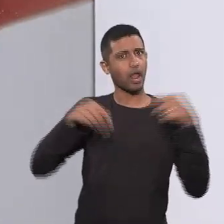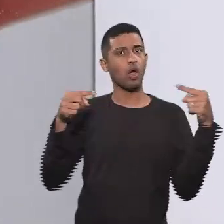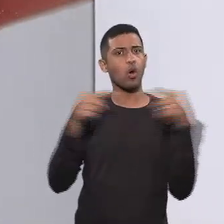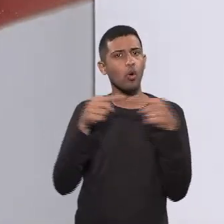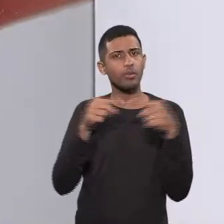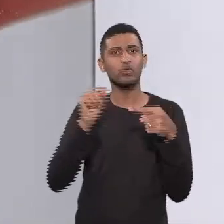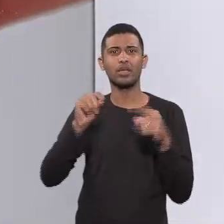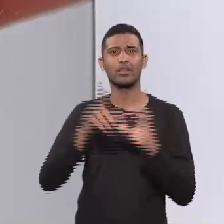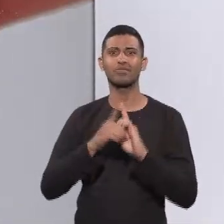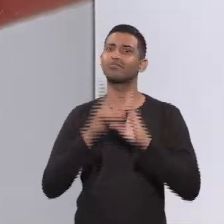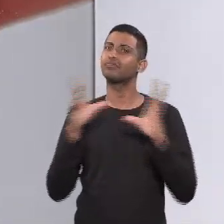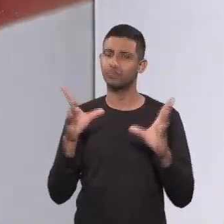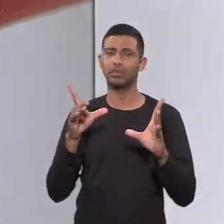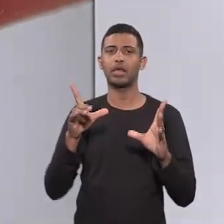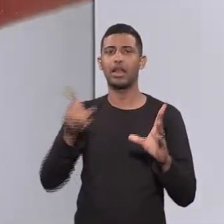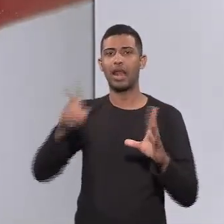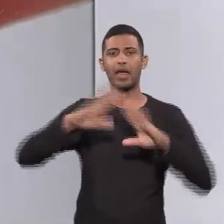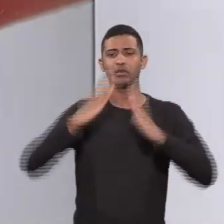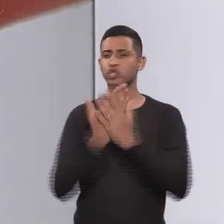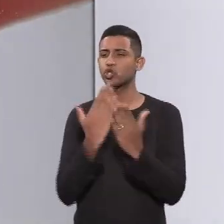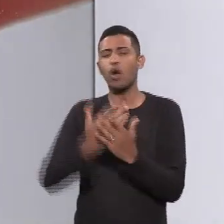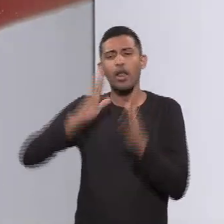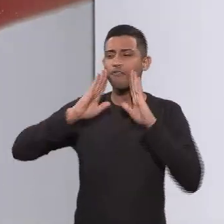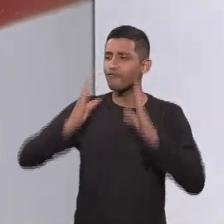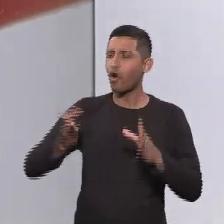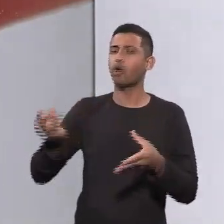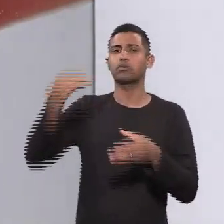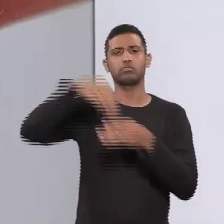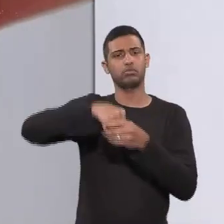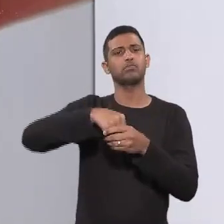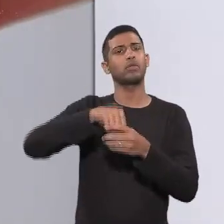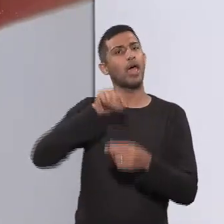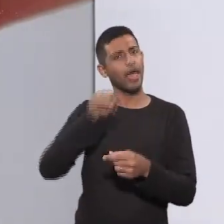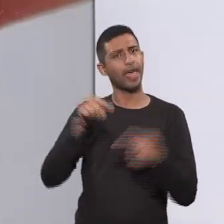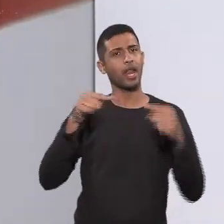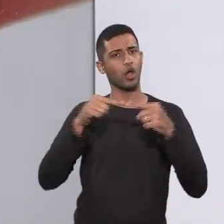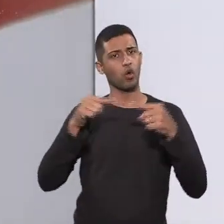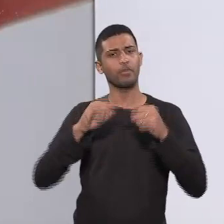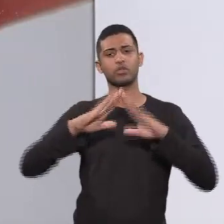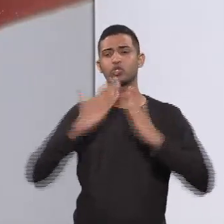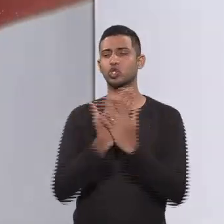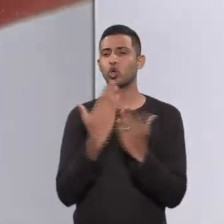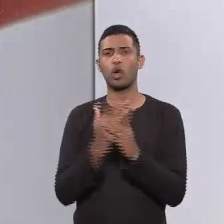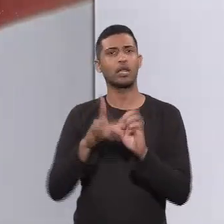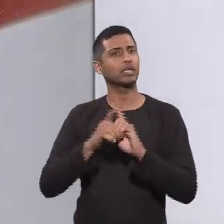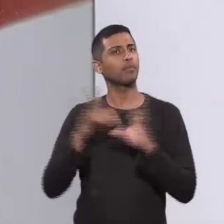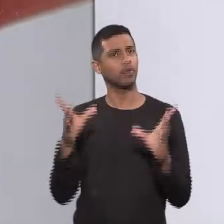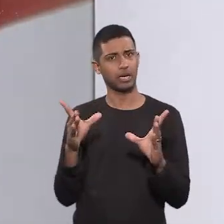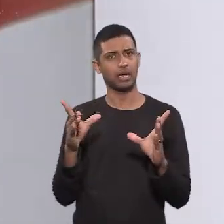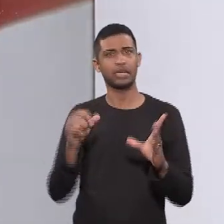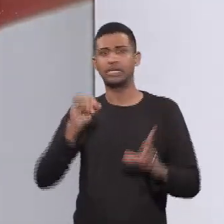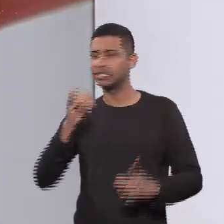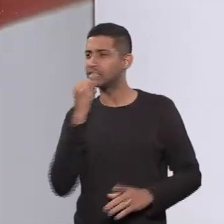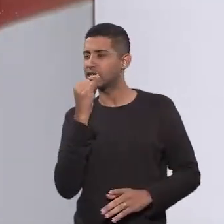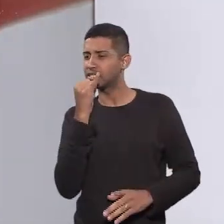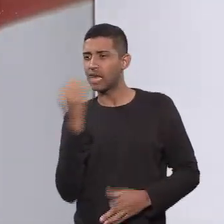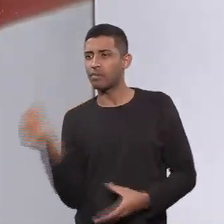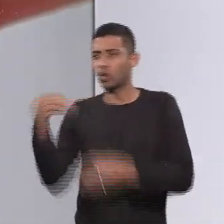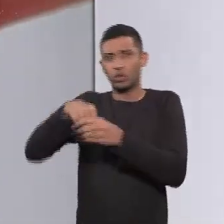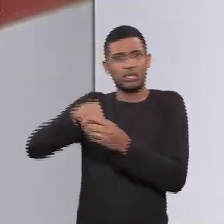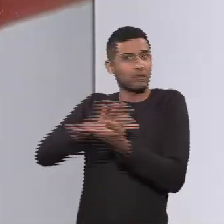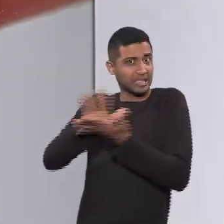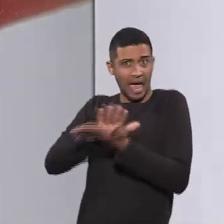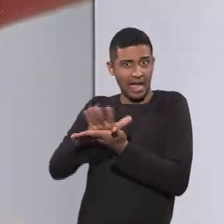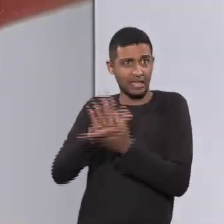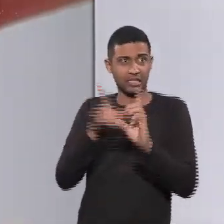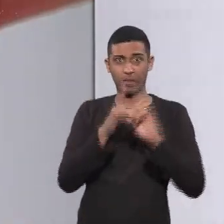da ideia de democracia. Uma escola que é inclusiva, ela necessariamente ela é uma escola democrática. Não há uma escola democrática quando não